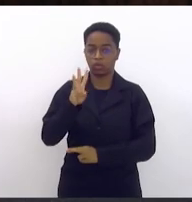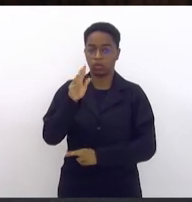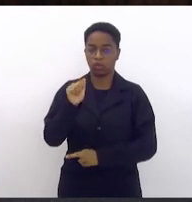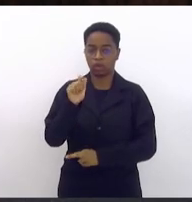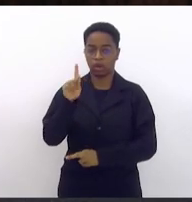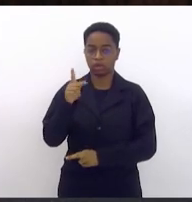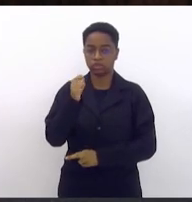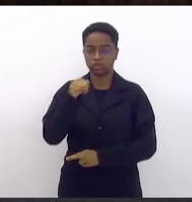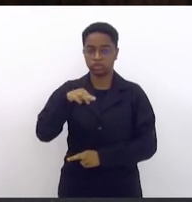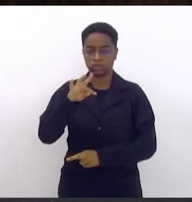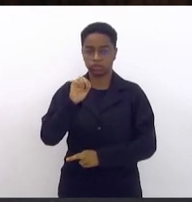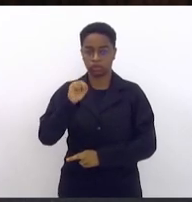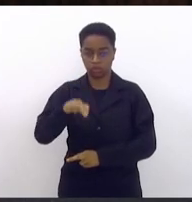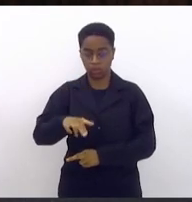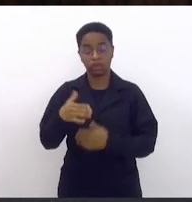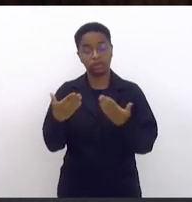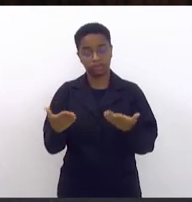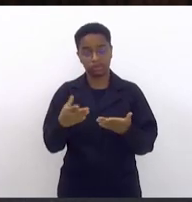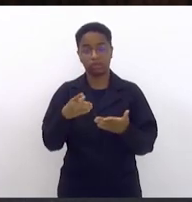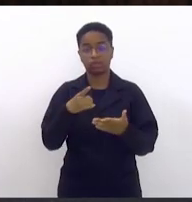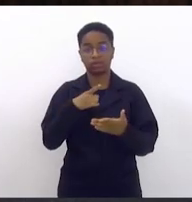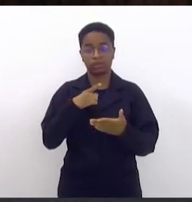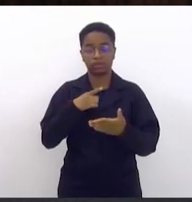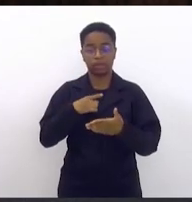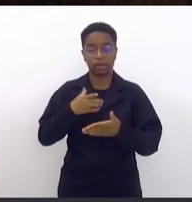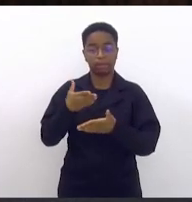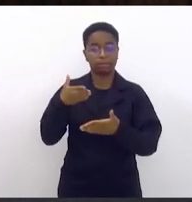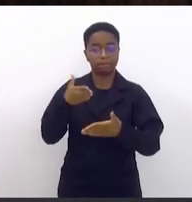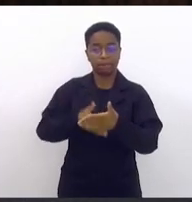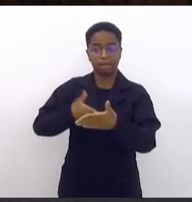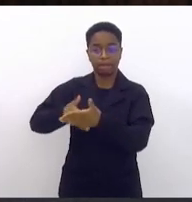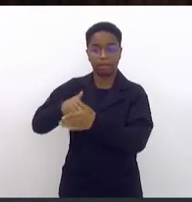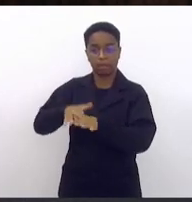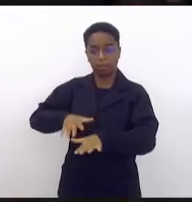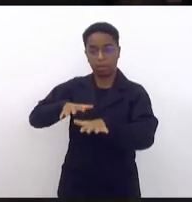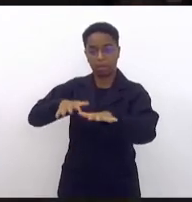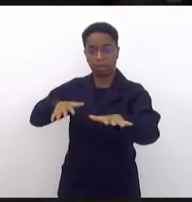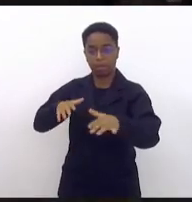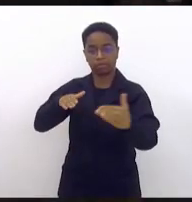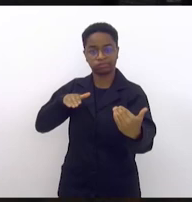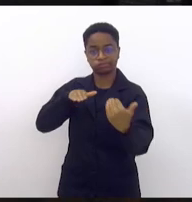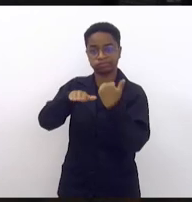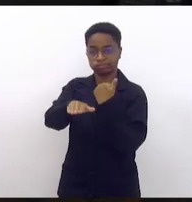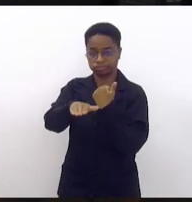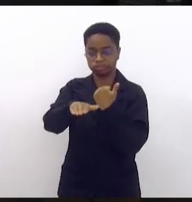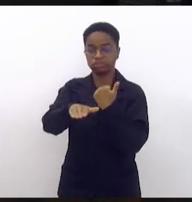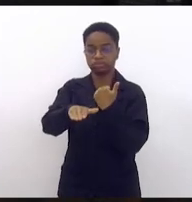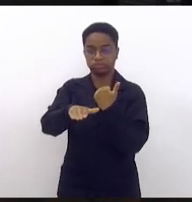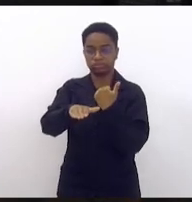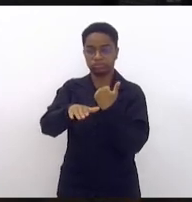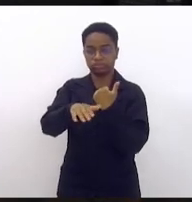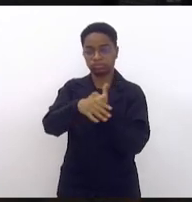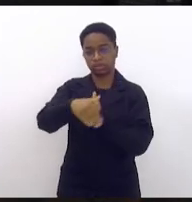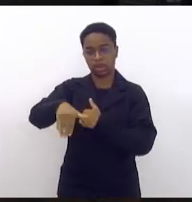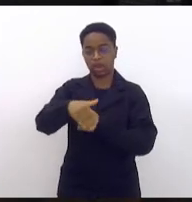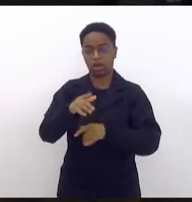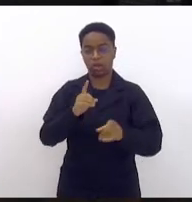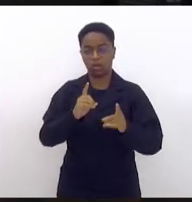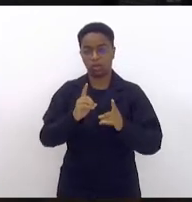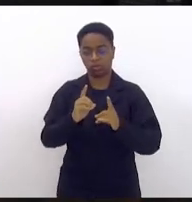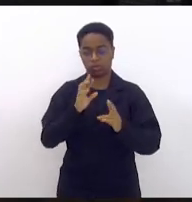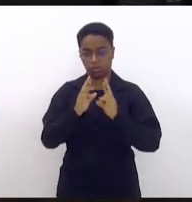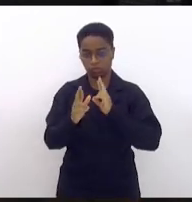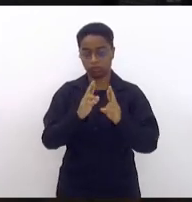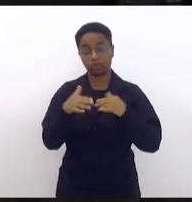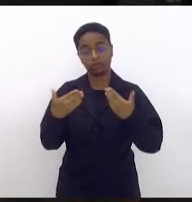redu e bloqueou o trânsito nas duas nos dois sentidos daquela Rodovia então eu agradeço a